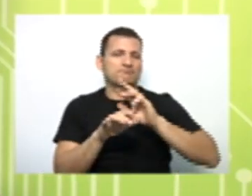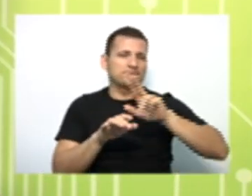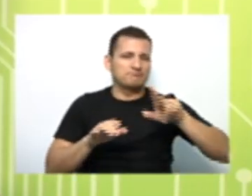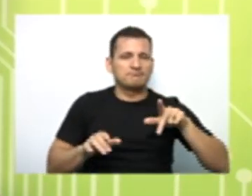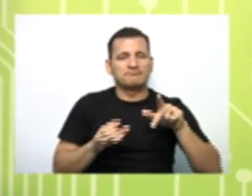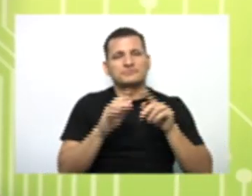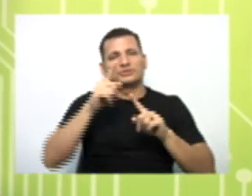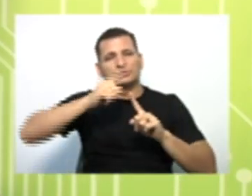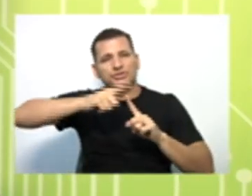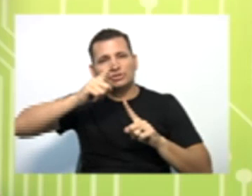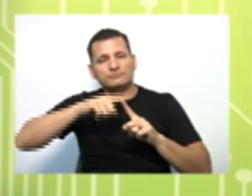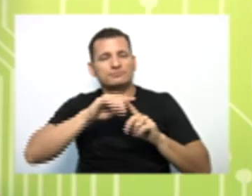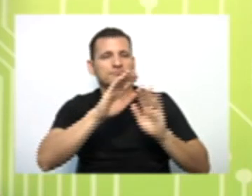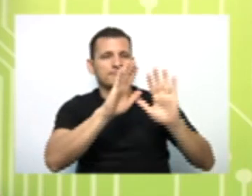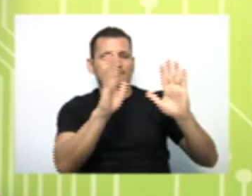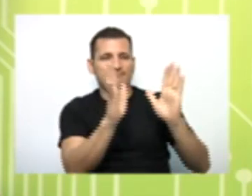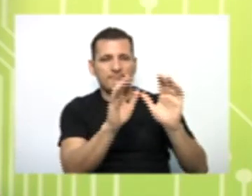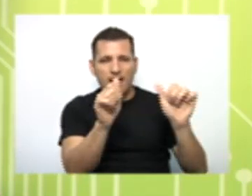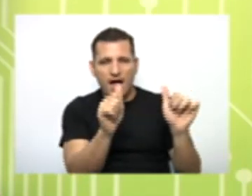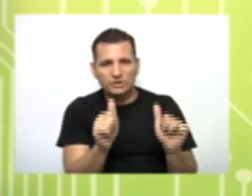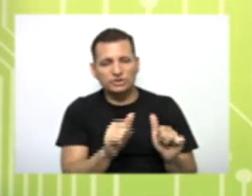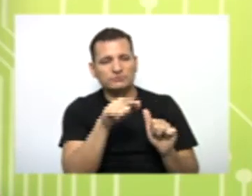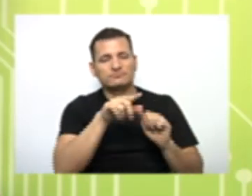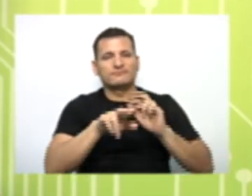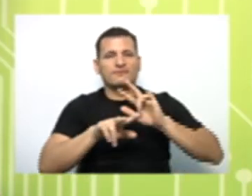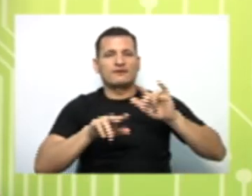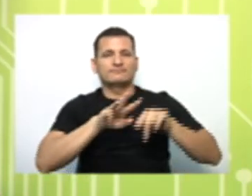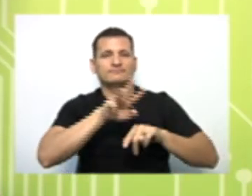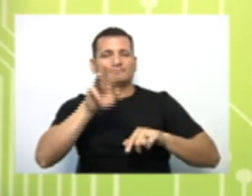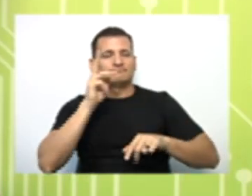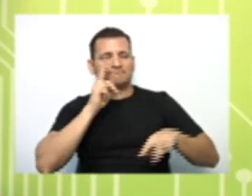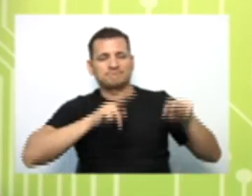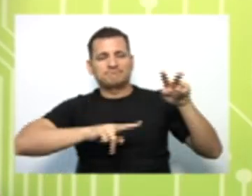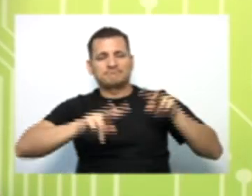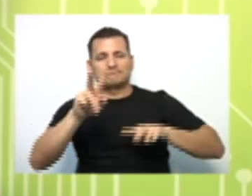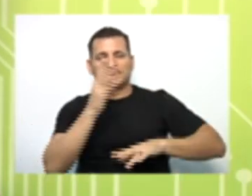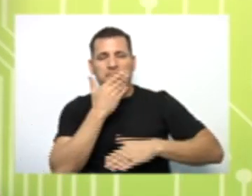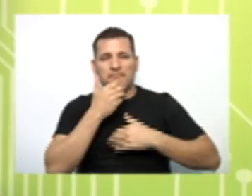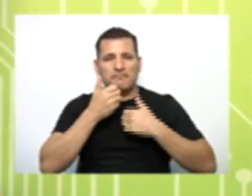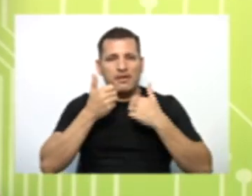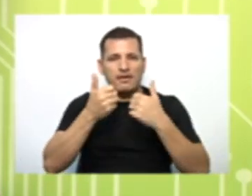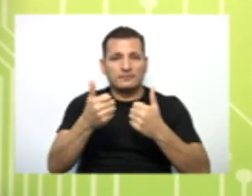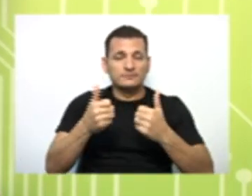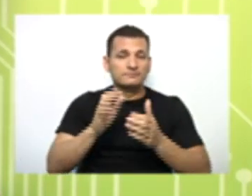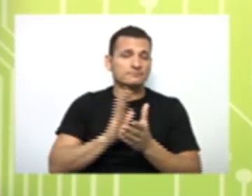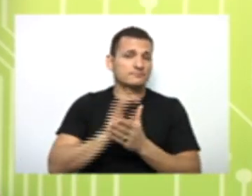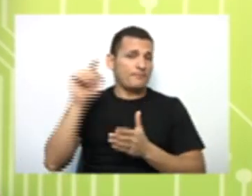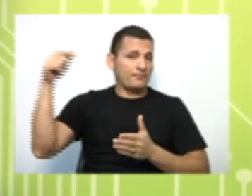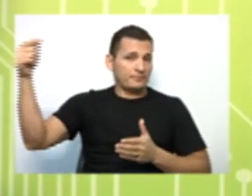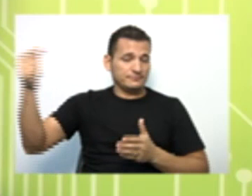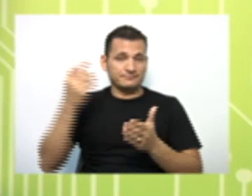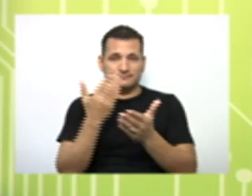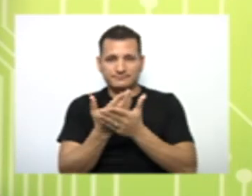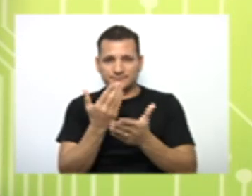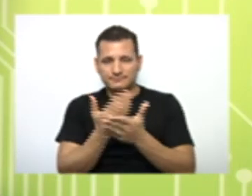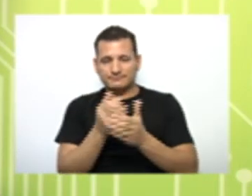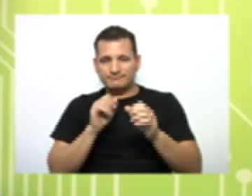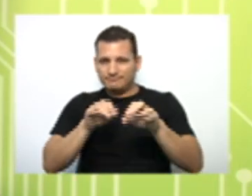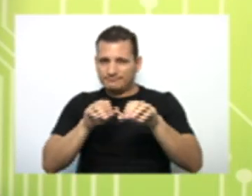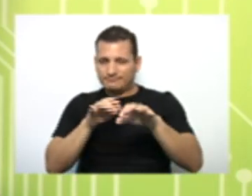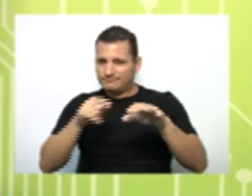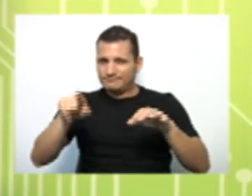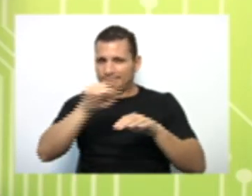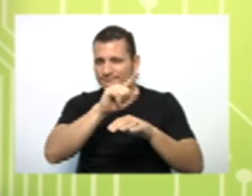de imagem que vai deixar o site visualmente impecável. Nas próximas aulas vocês vão ver como